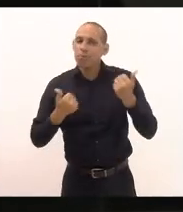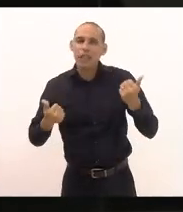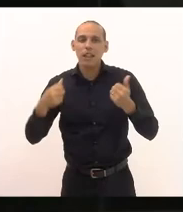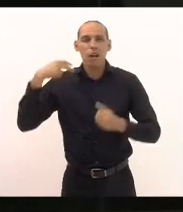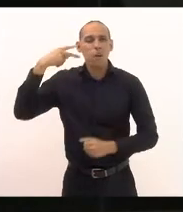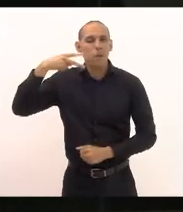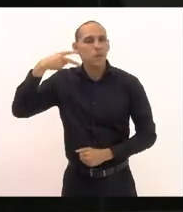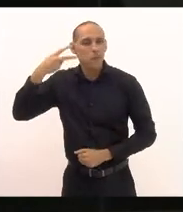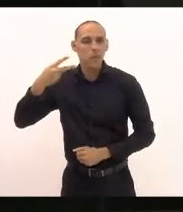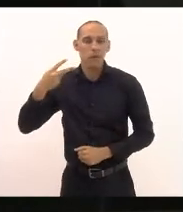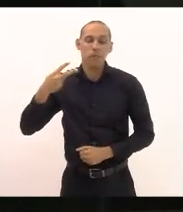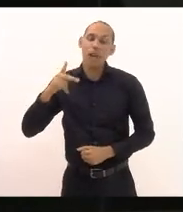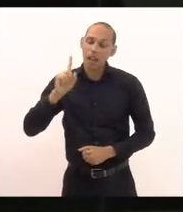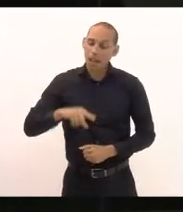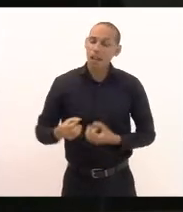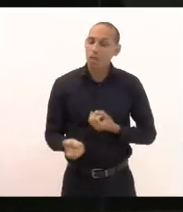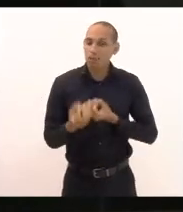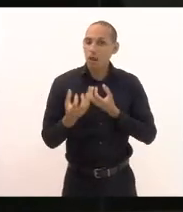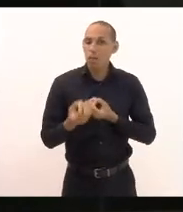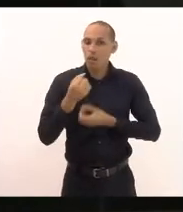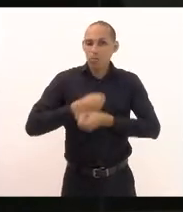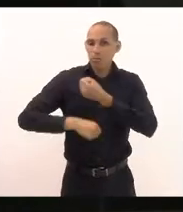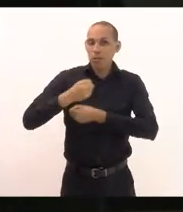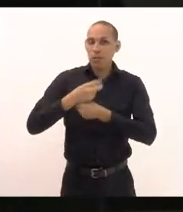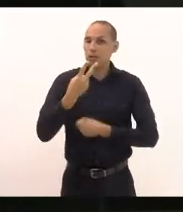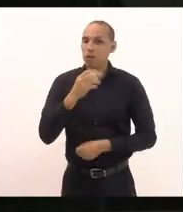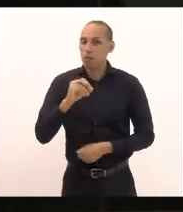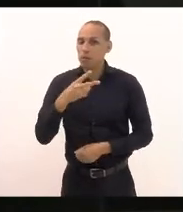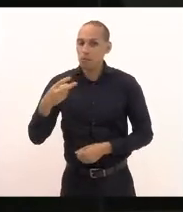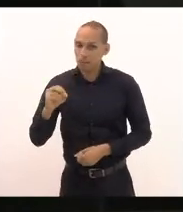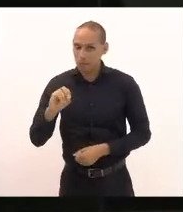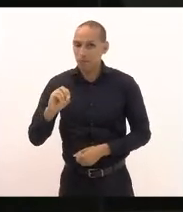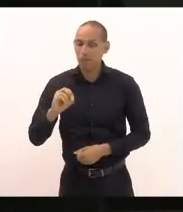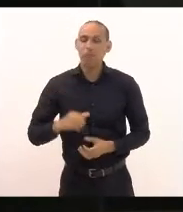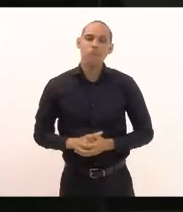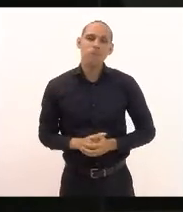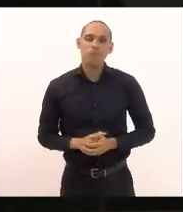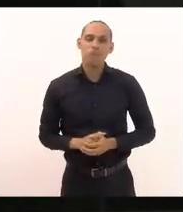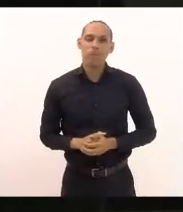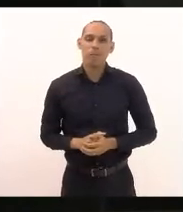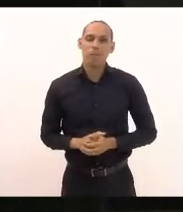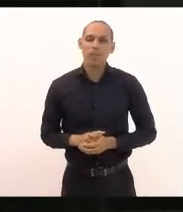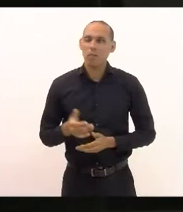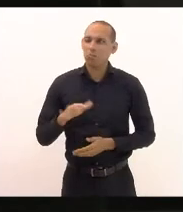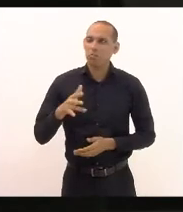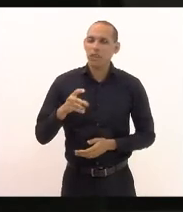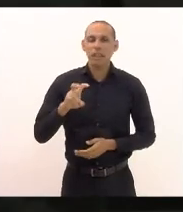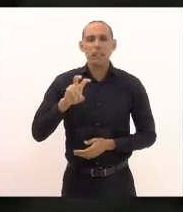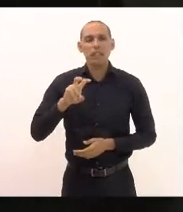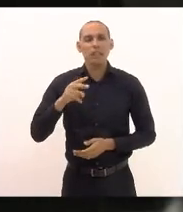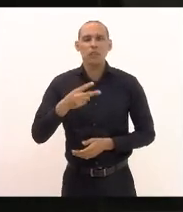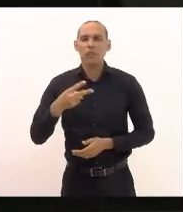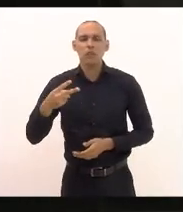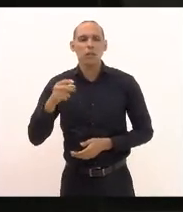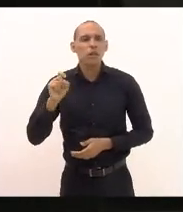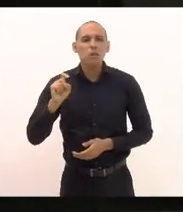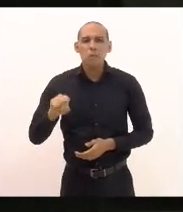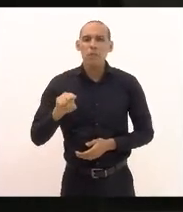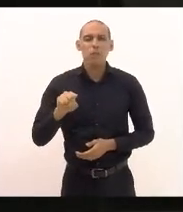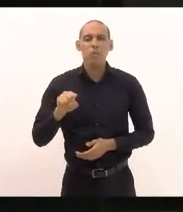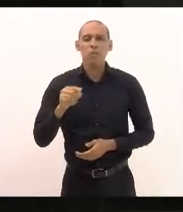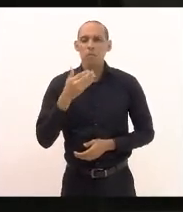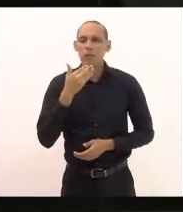vereador, segundo os dados de 2020. Foram poucos mais de 522 mil